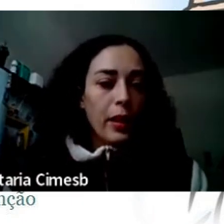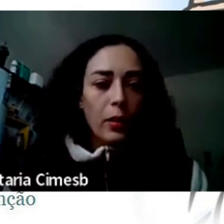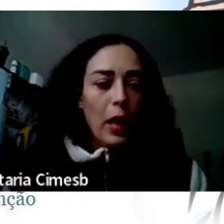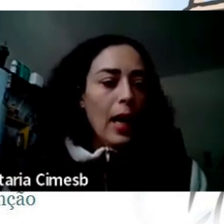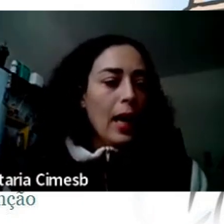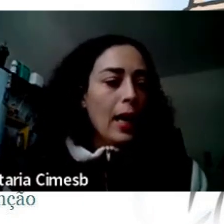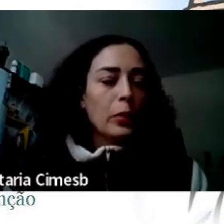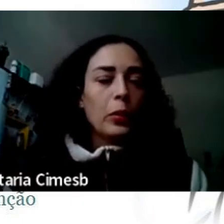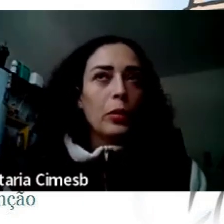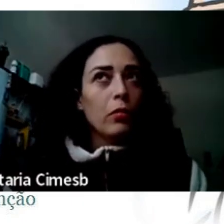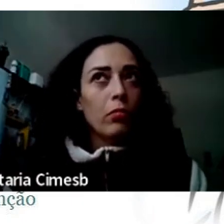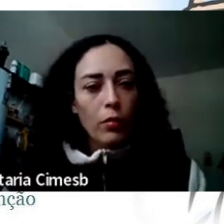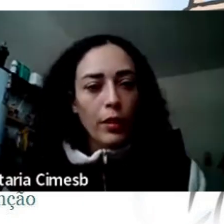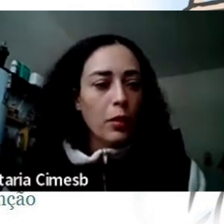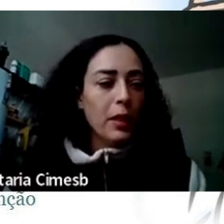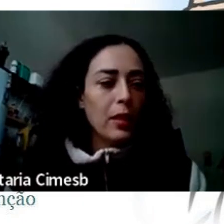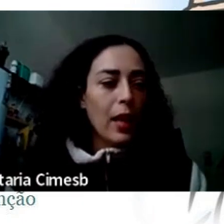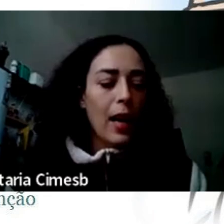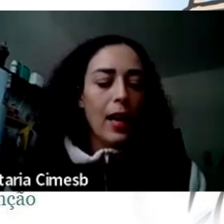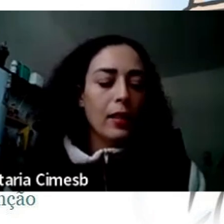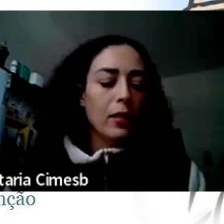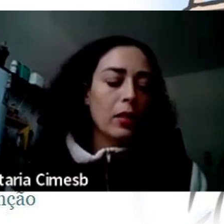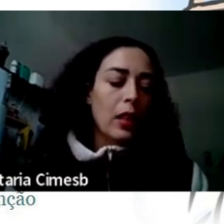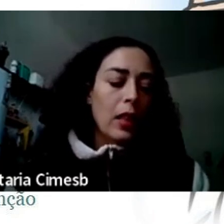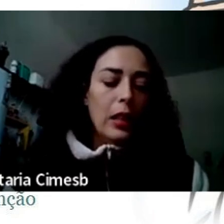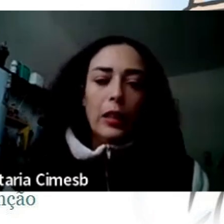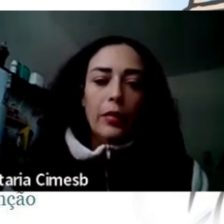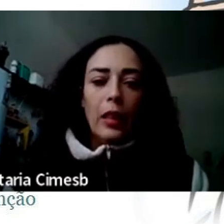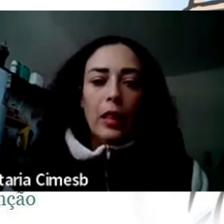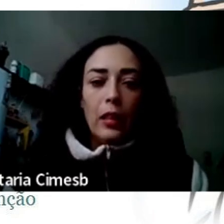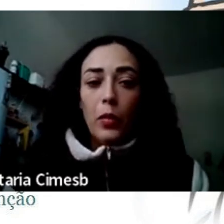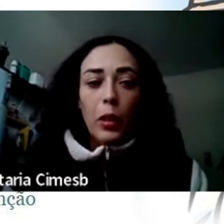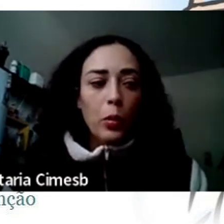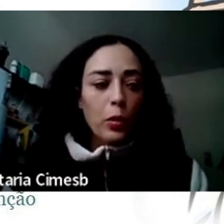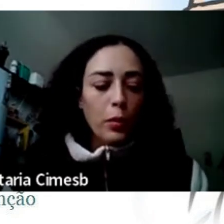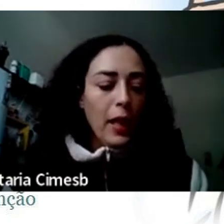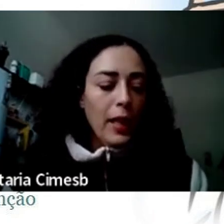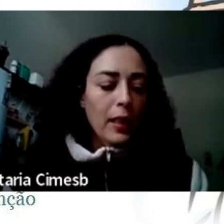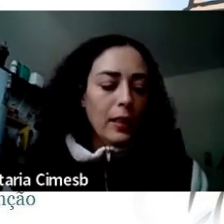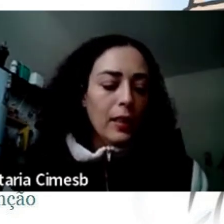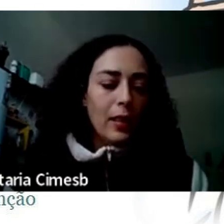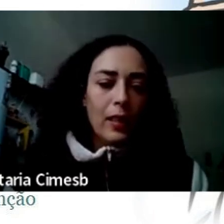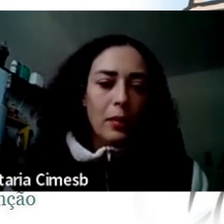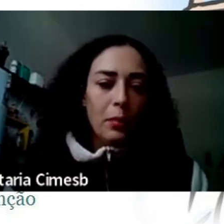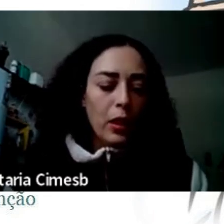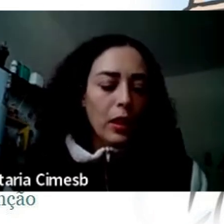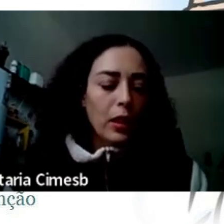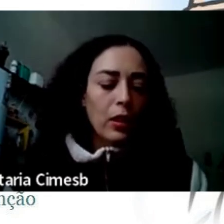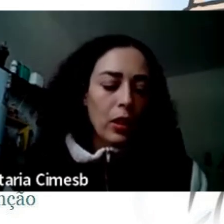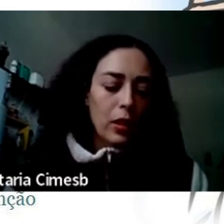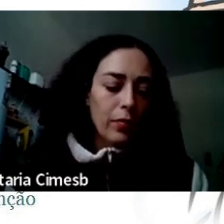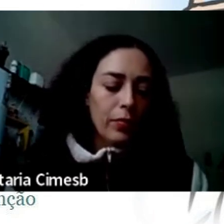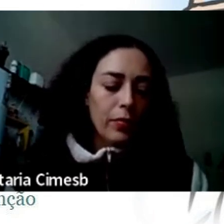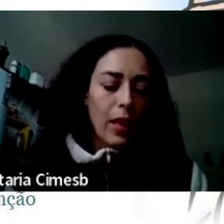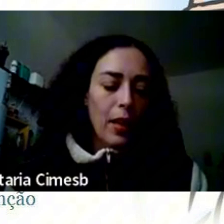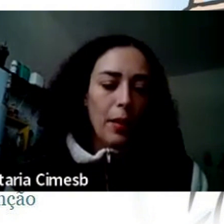estão pós-graduado, estão fazendo mestrado, e, enfim, estão em outros países e assim por